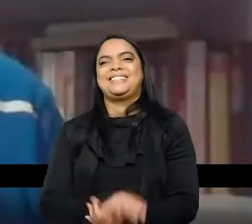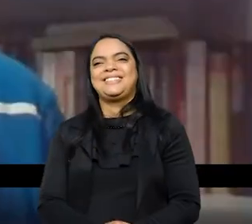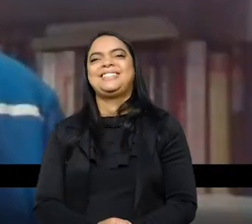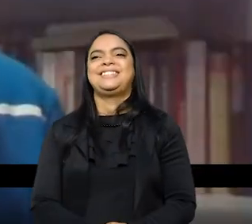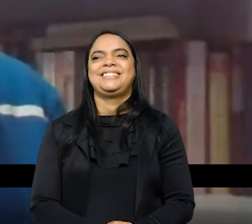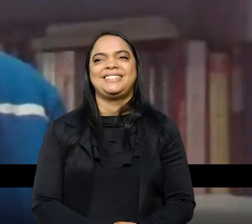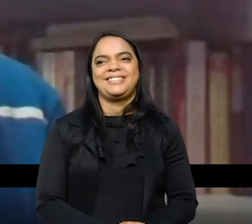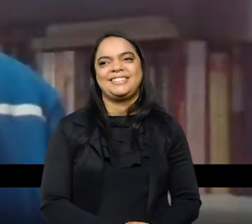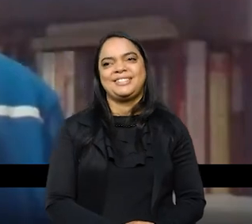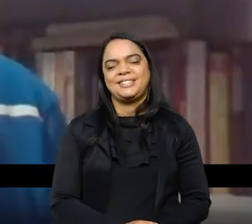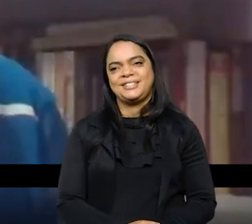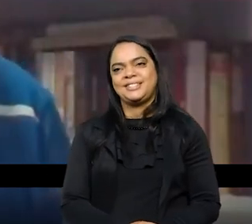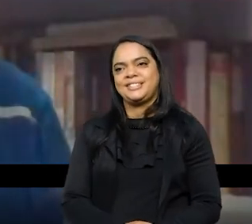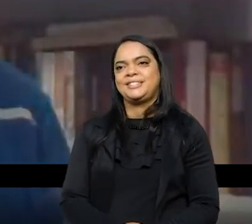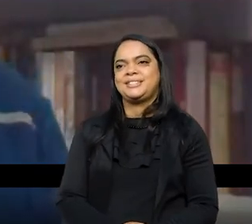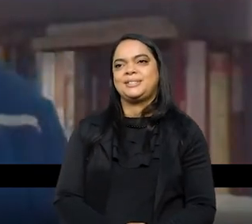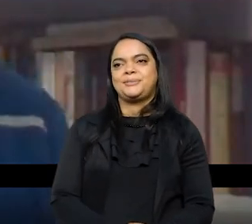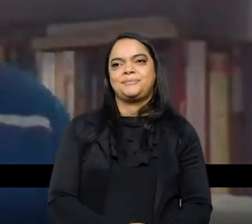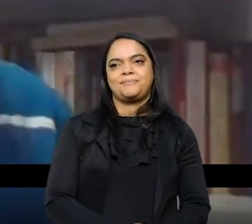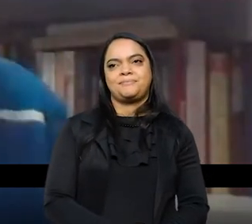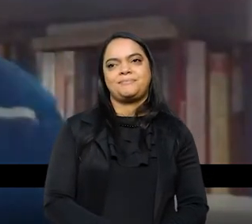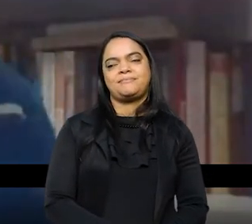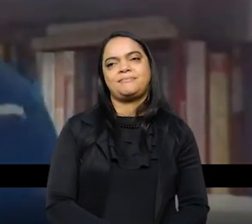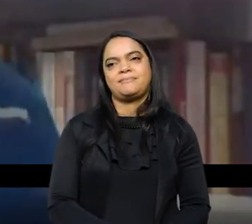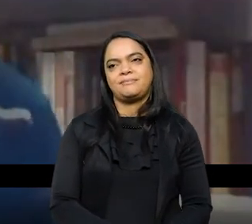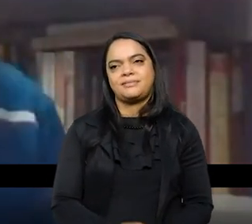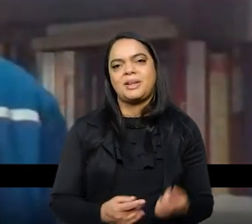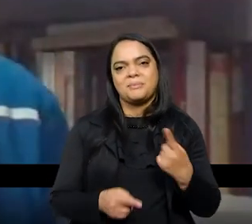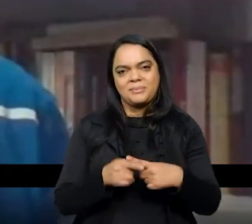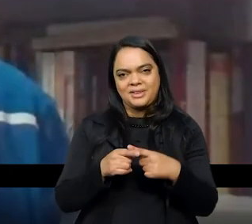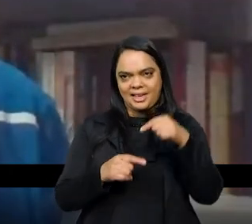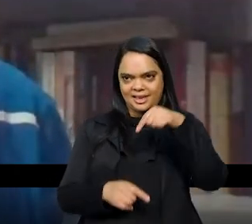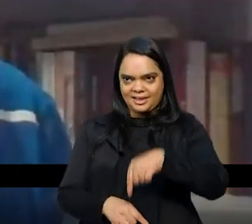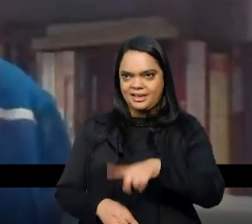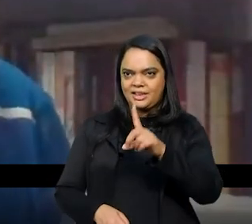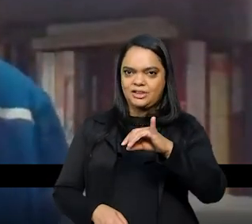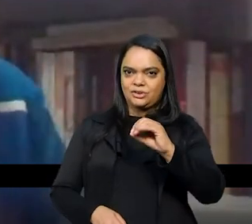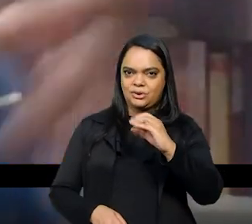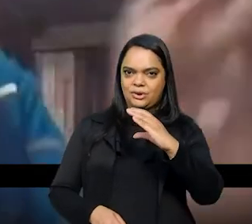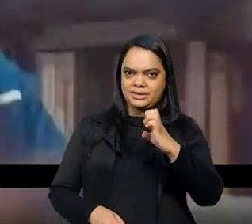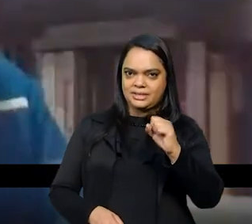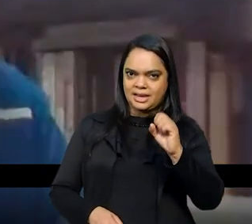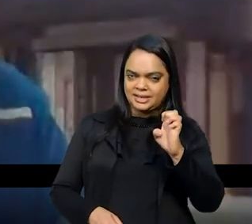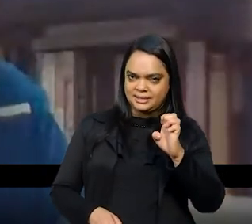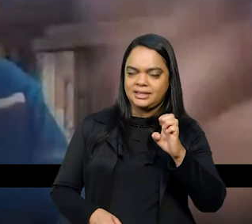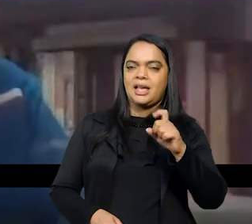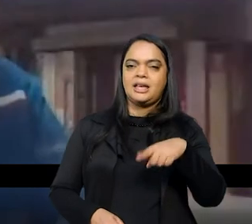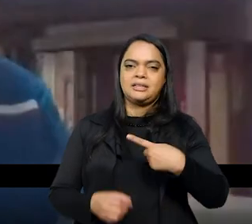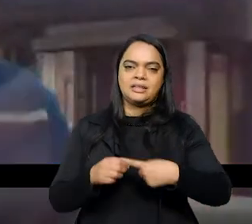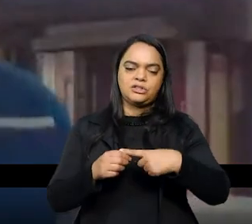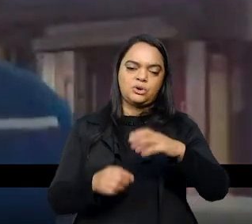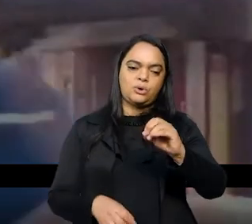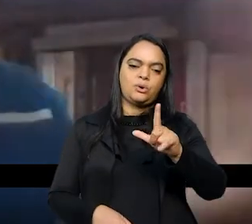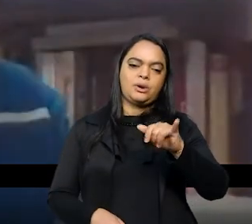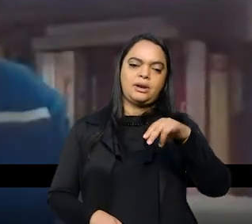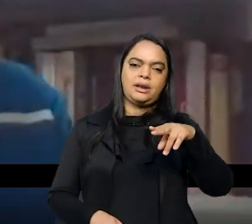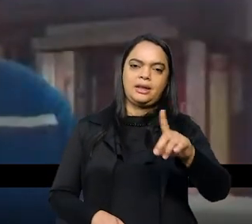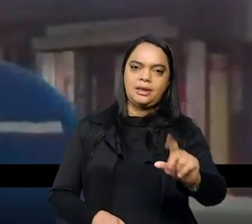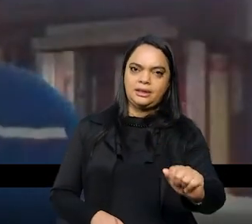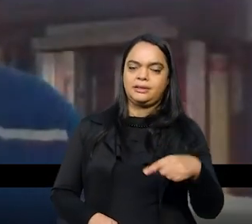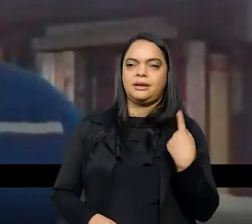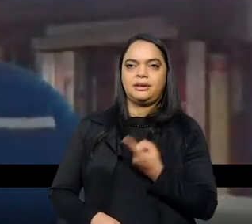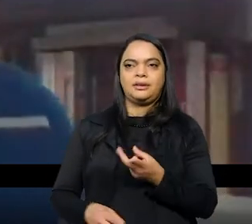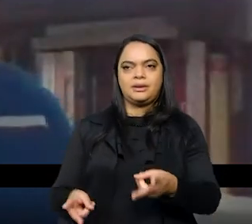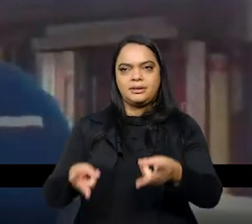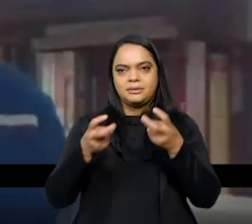Eu acertei. Porque aqui a diocese era Olinda, né? E aí a gente vai perceber de onde começa